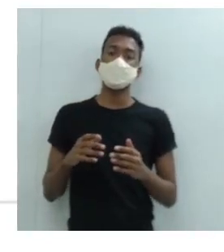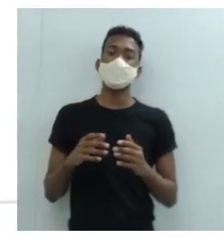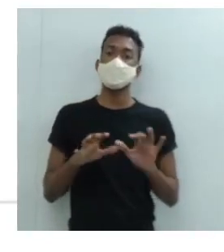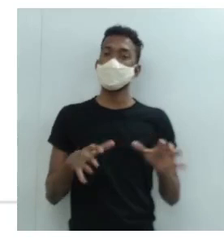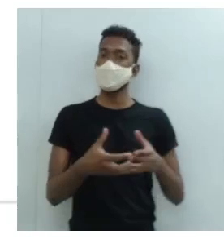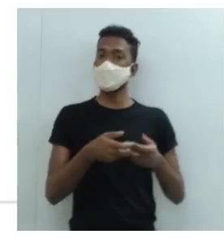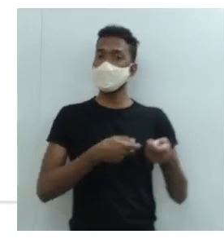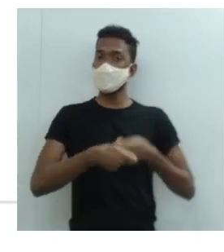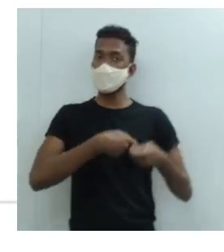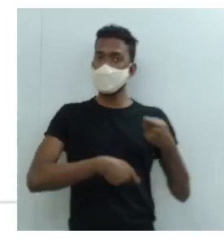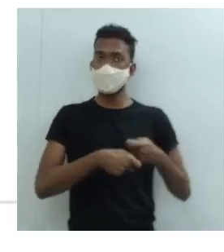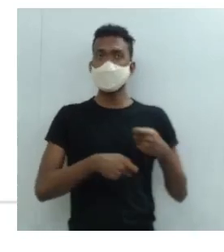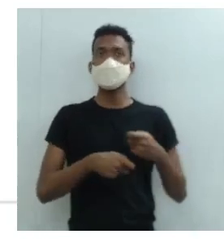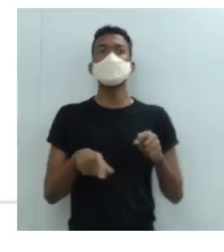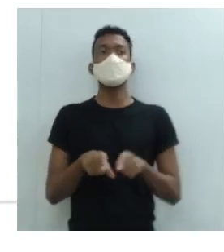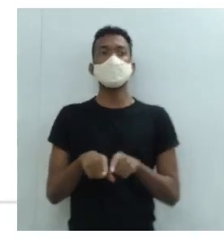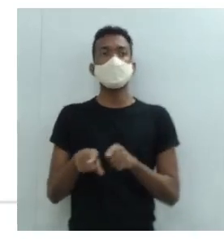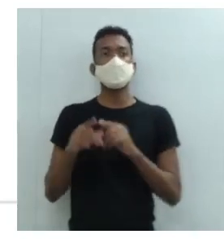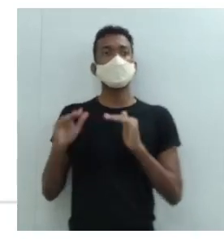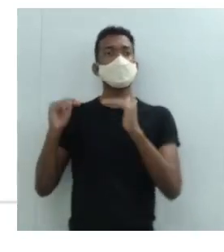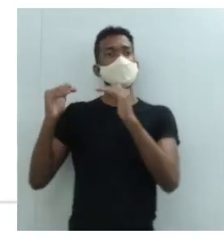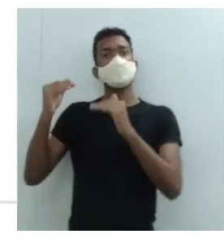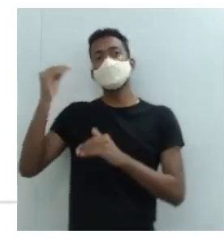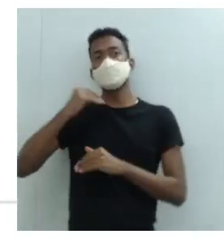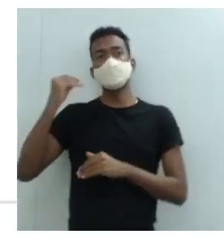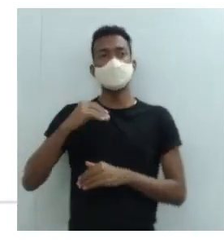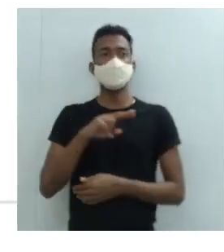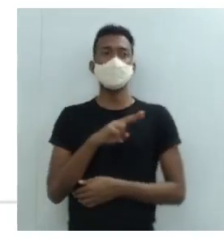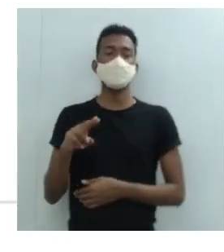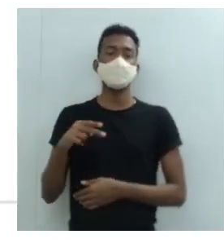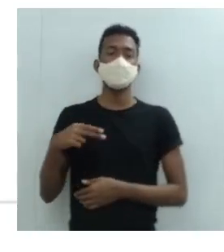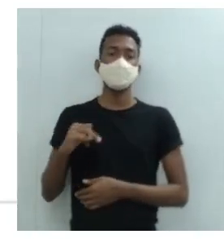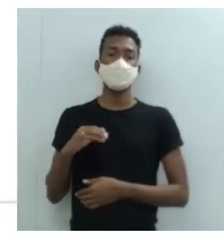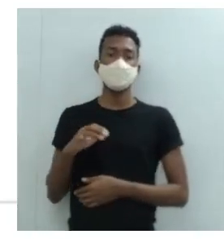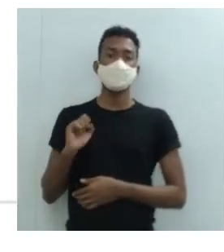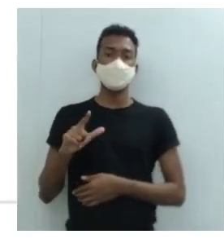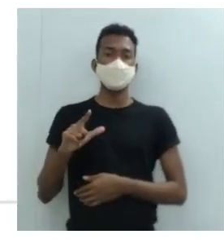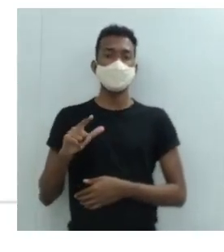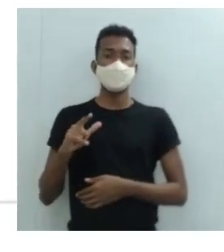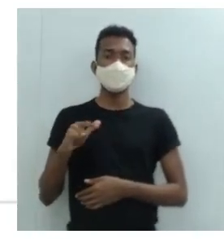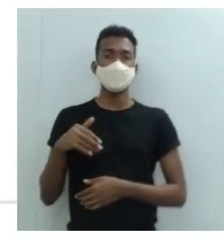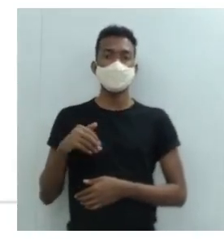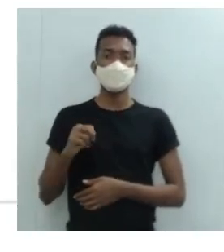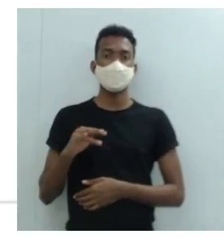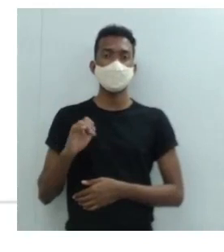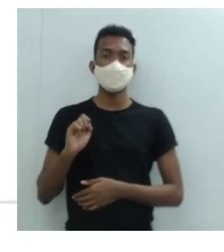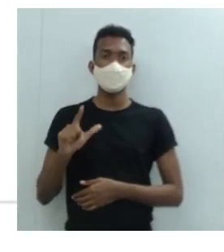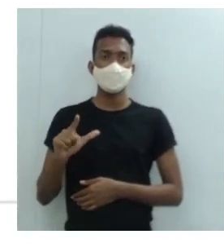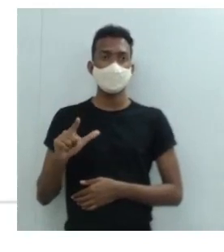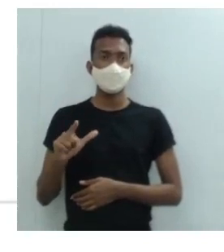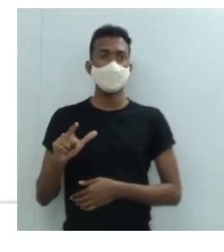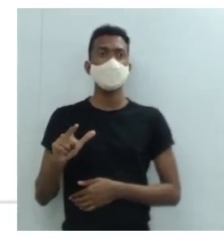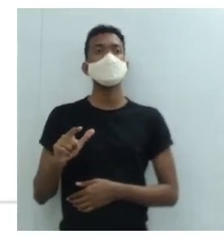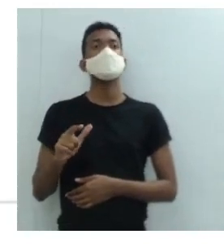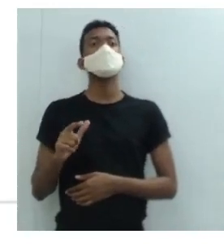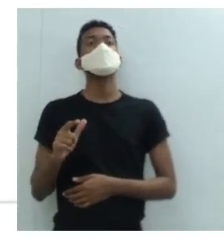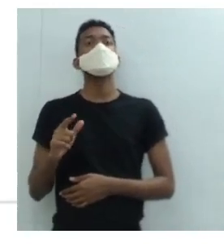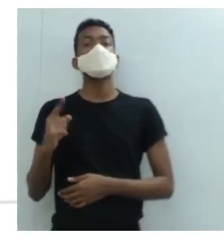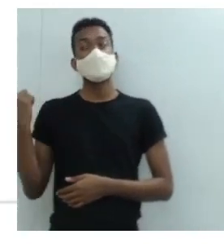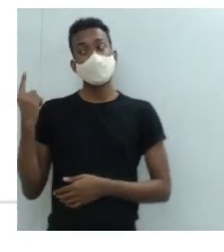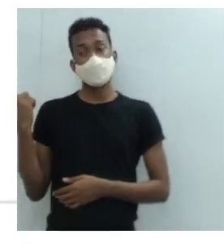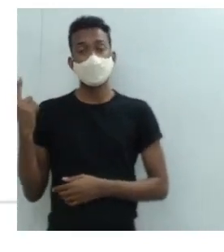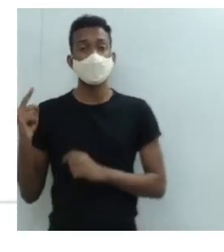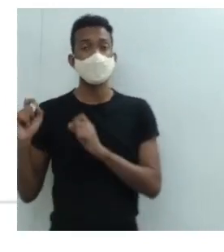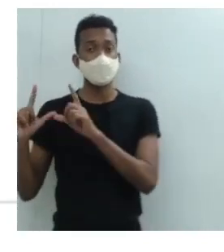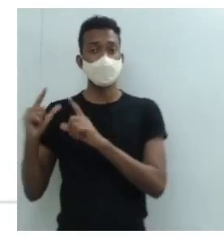enfraquecida. Então você tem aí o Nicolau Maquiavel. Então vocês vão ouvir muito falar de Nicolau Maquiavel, né?